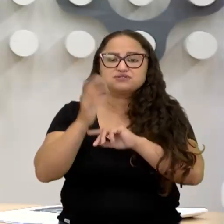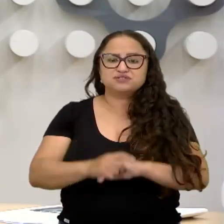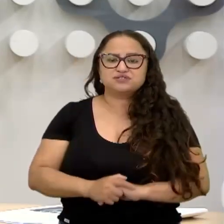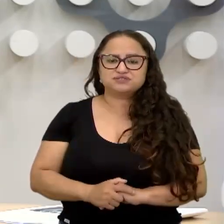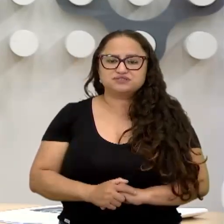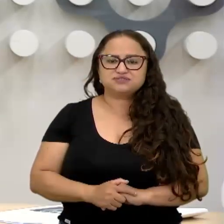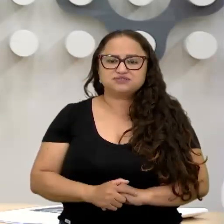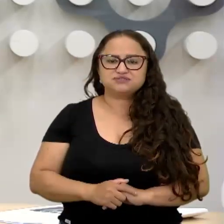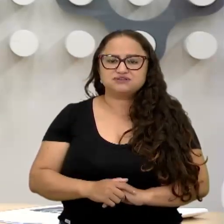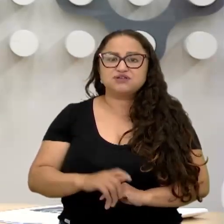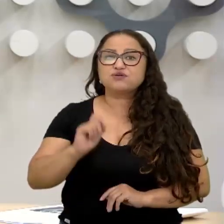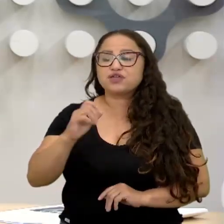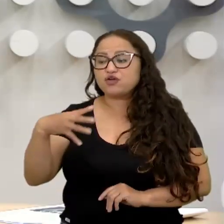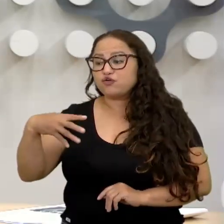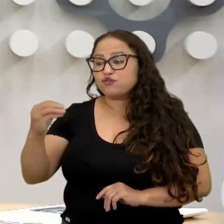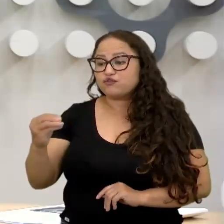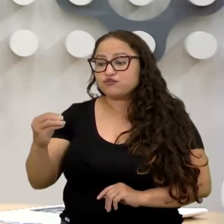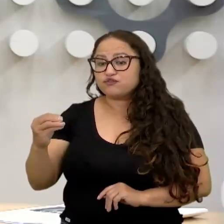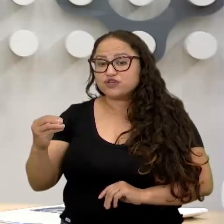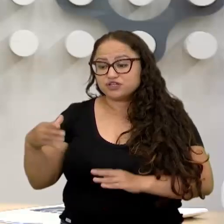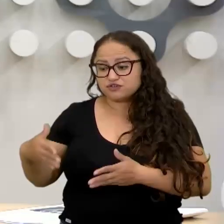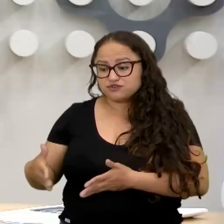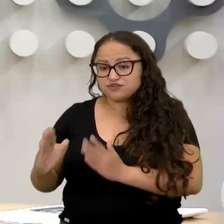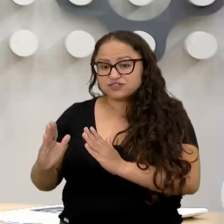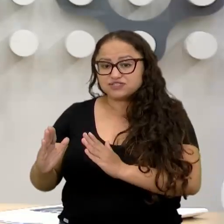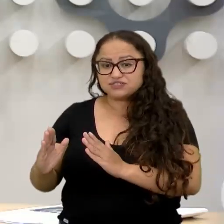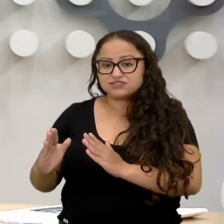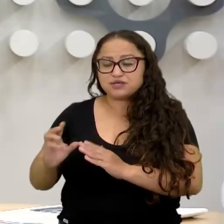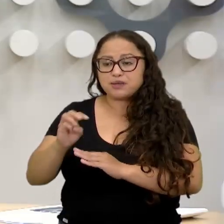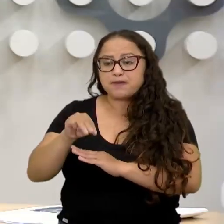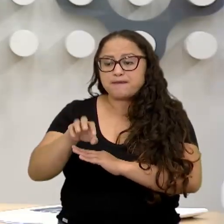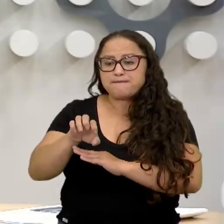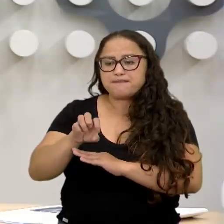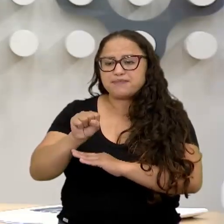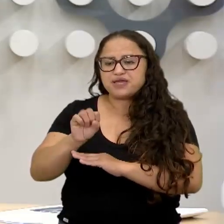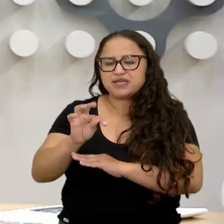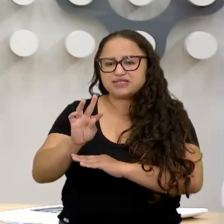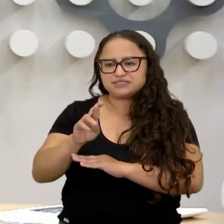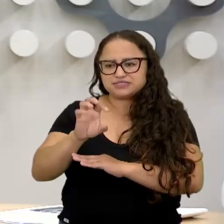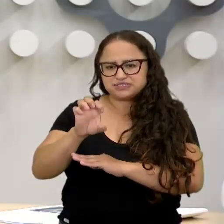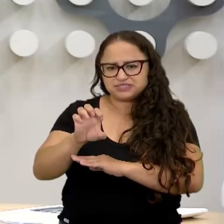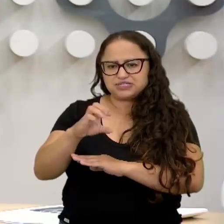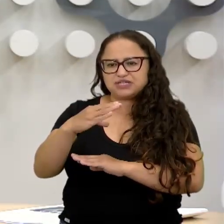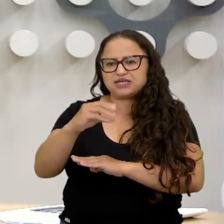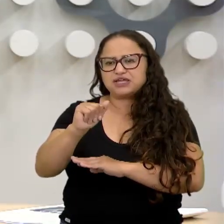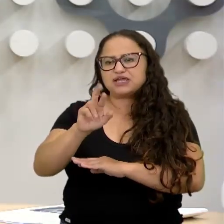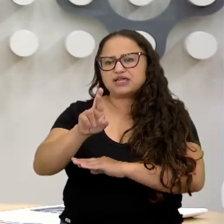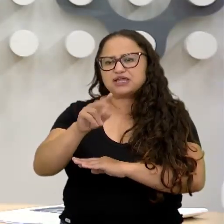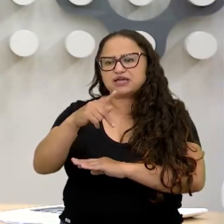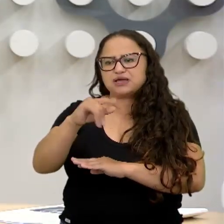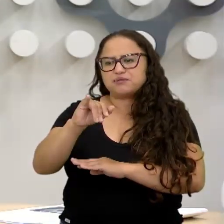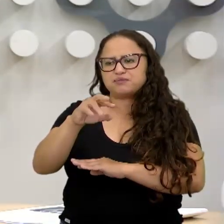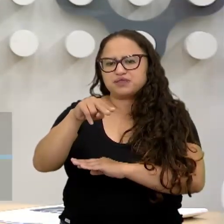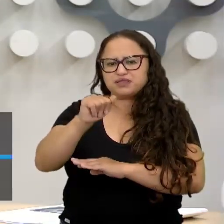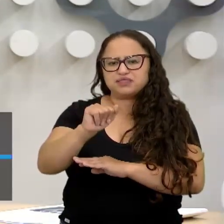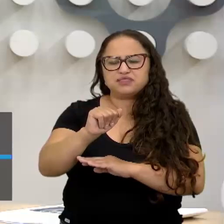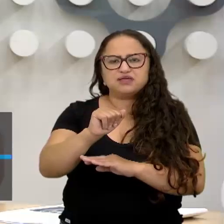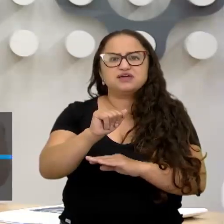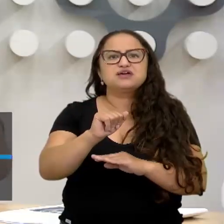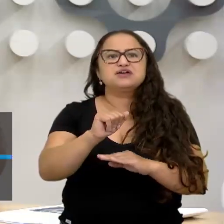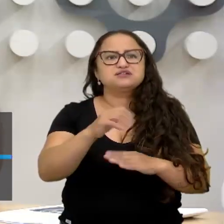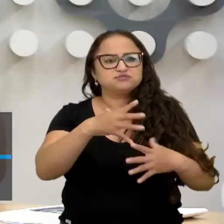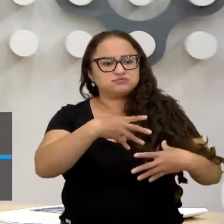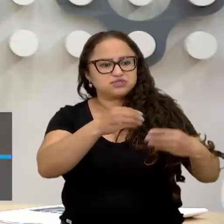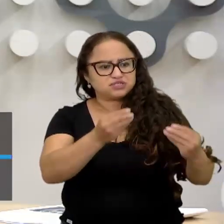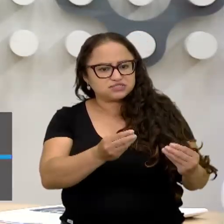avisam que o filho dele vai nascer, e o filho dele, do mestre Carpina. E aí o Severino veio, o filho do mestre Carpina, nascer e ser batizado por